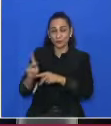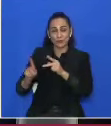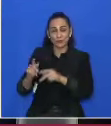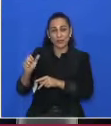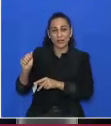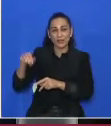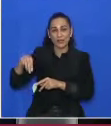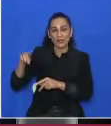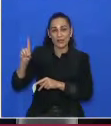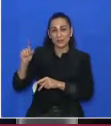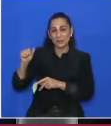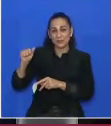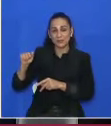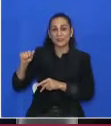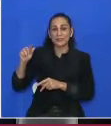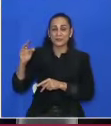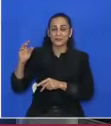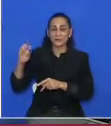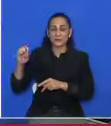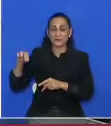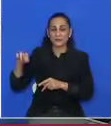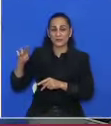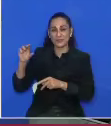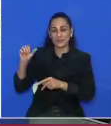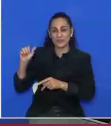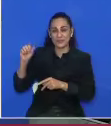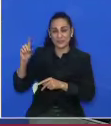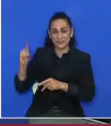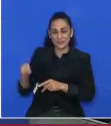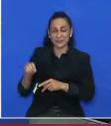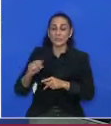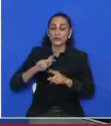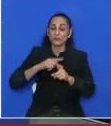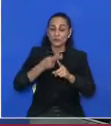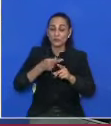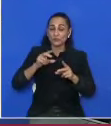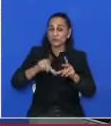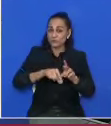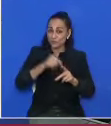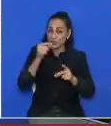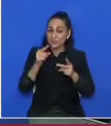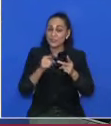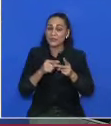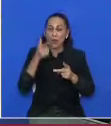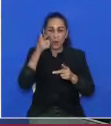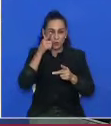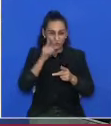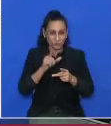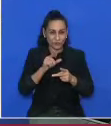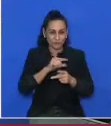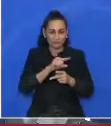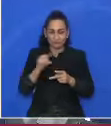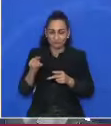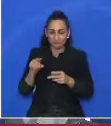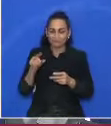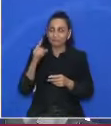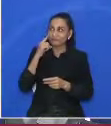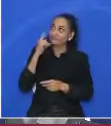de Oliveira e Fernando de Brito. Vamos então ao segundo sorteio da dupla Sena. Lembre-se, você tem mais uma chance de ganhar.